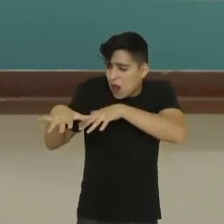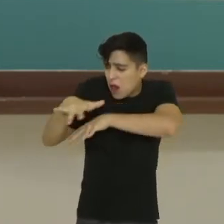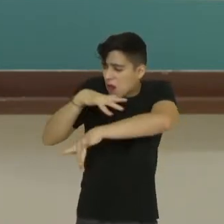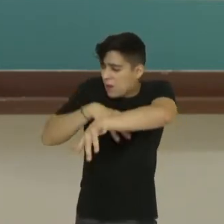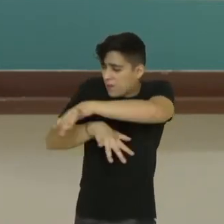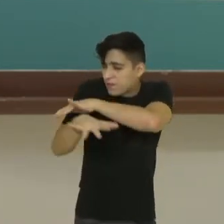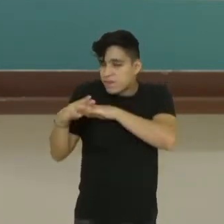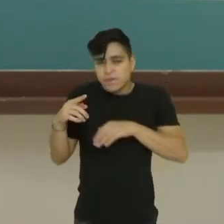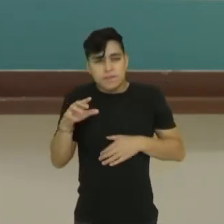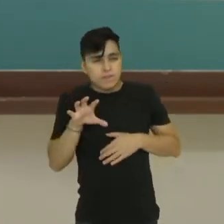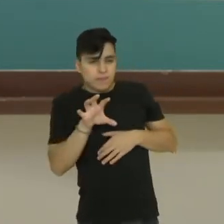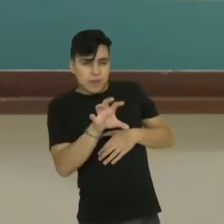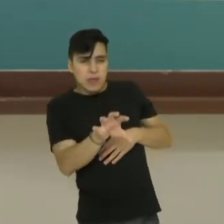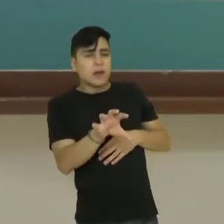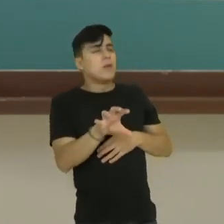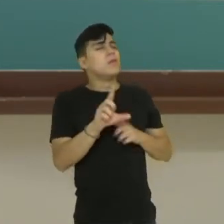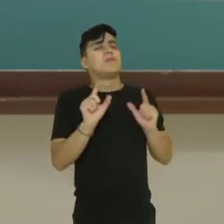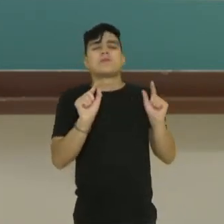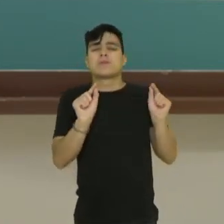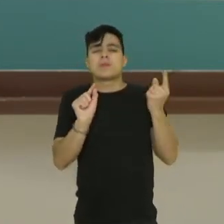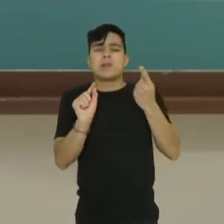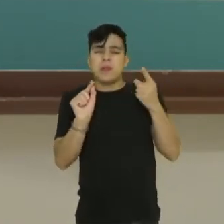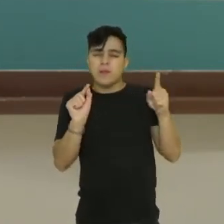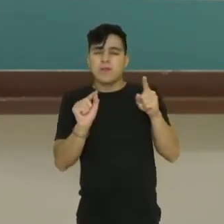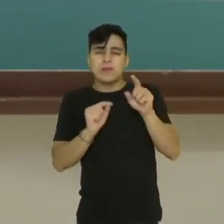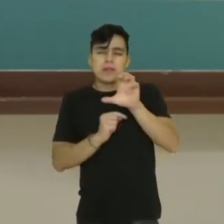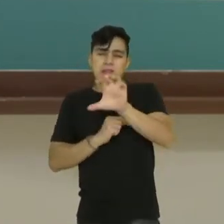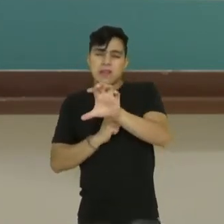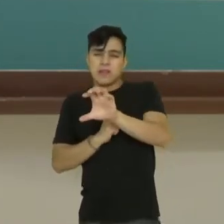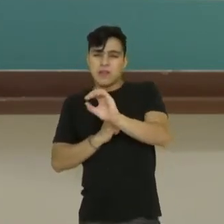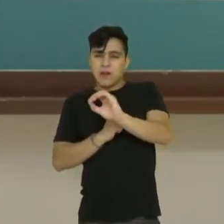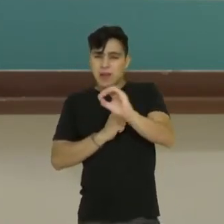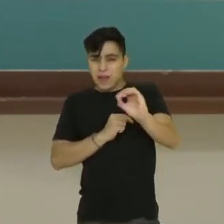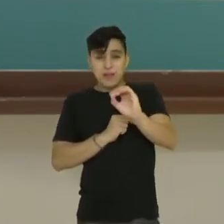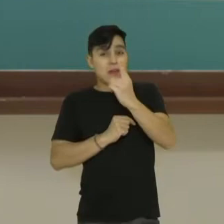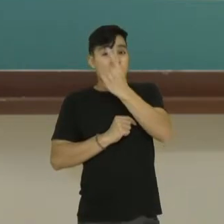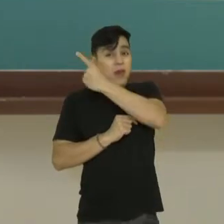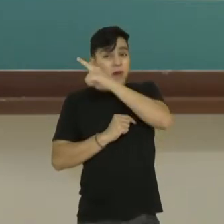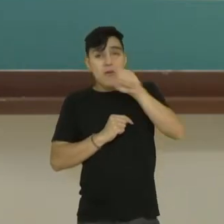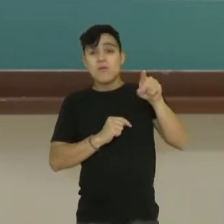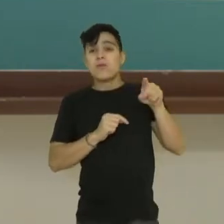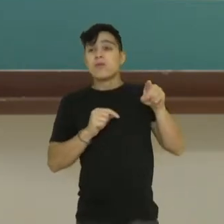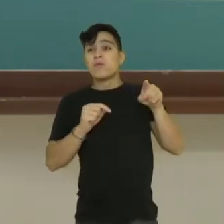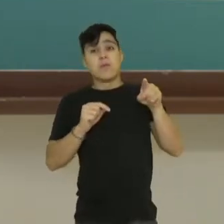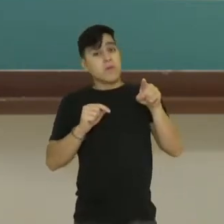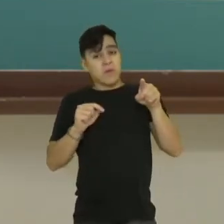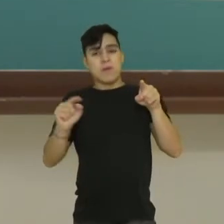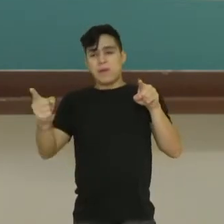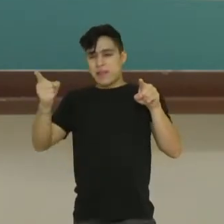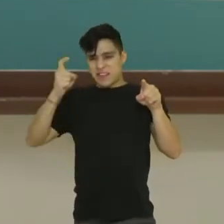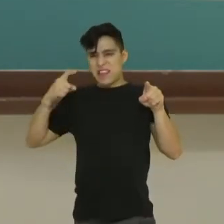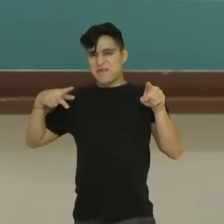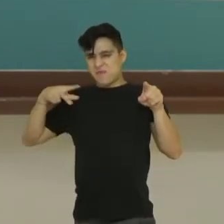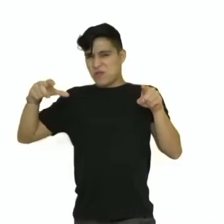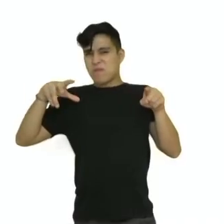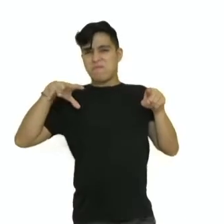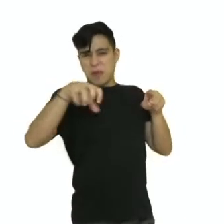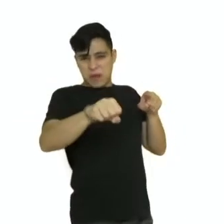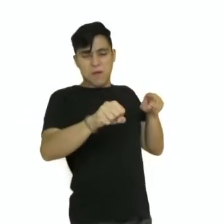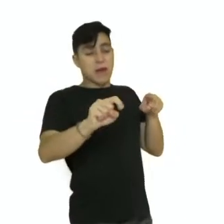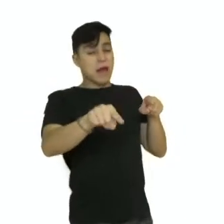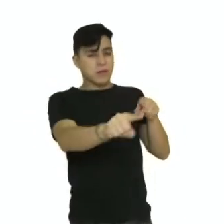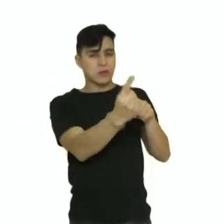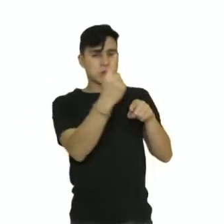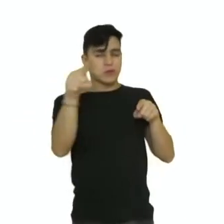região centro-oeste é a última região a ser colonizada do nosso país.